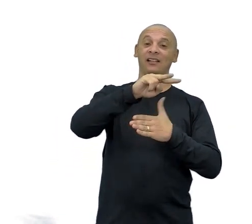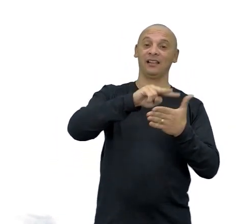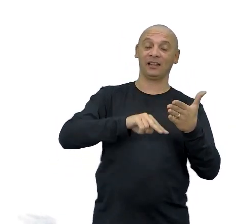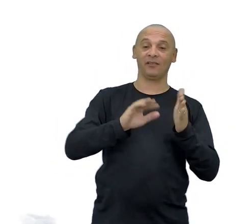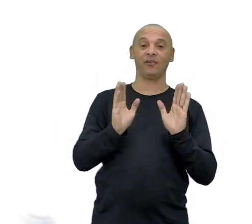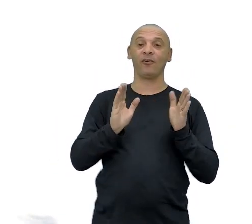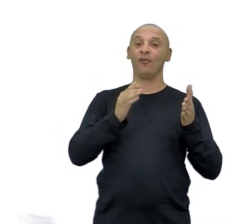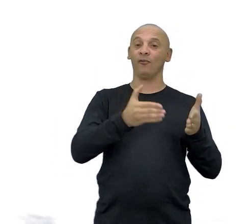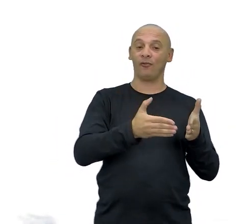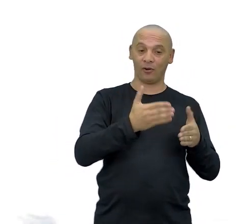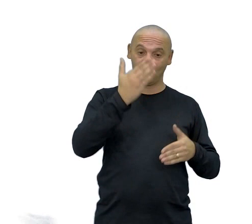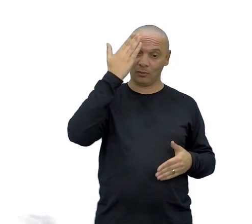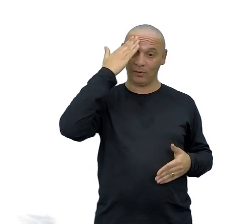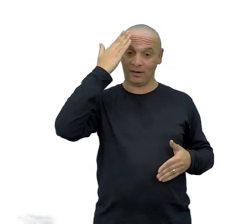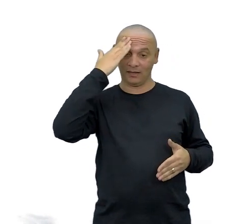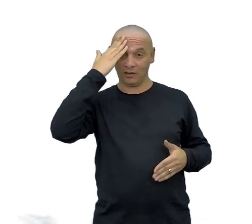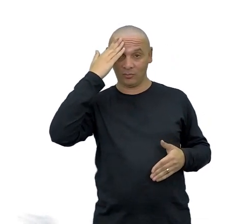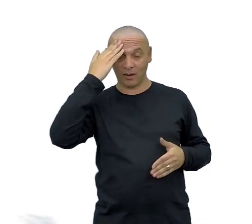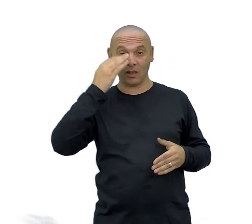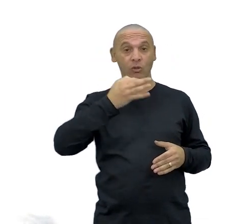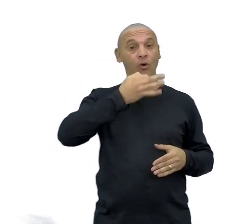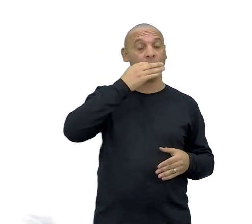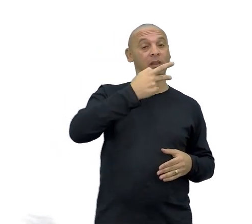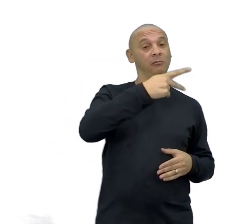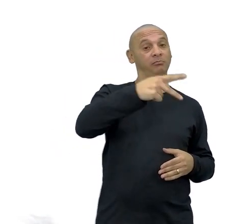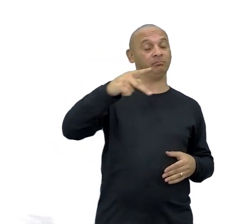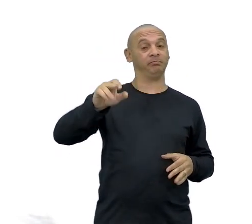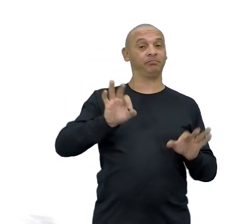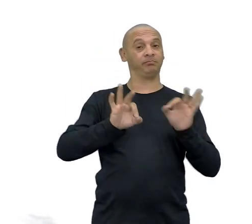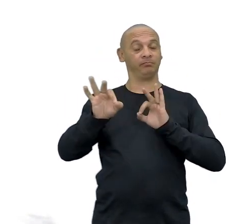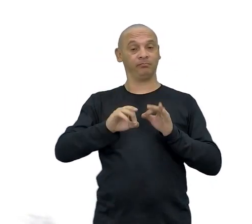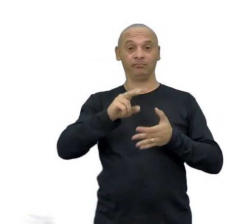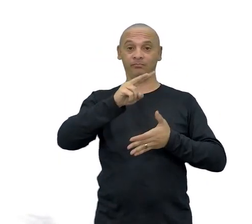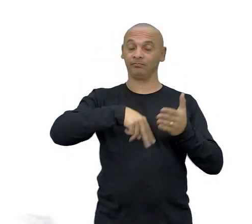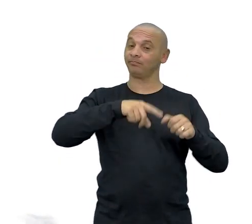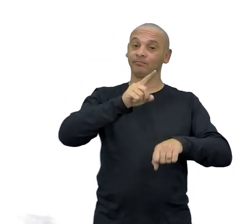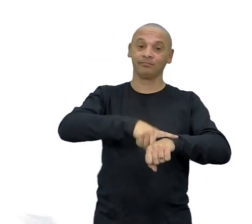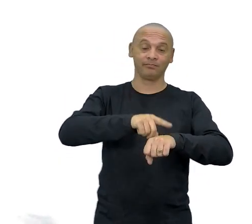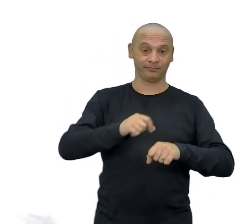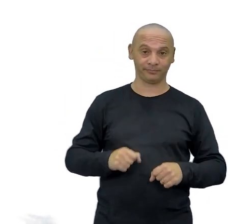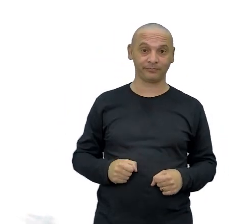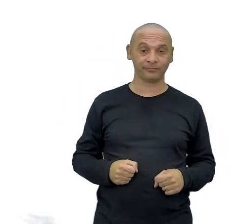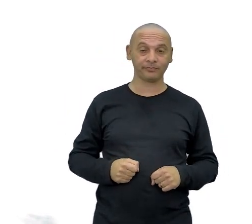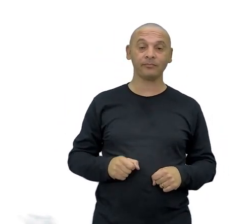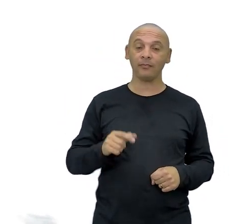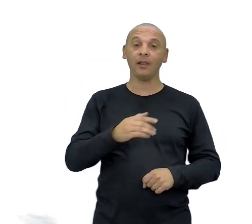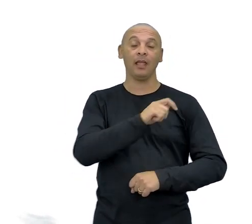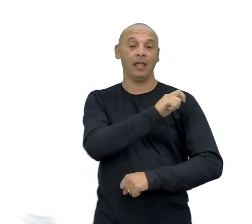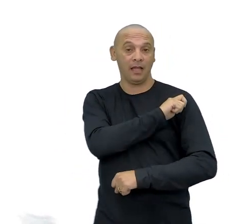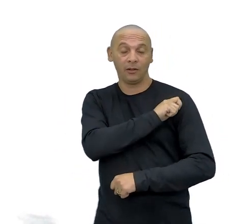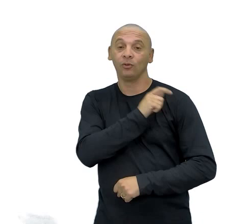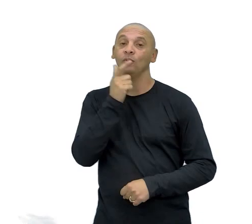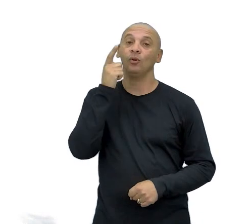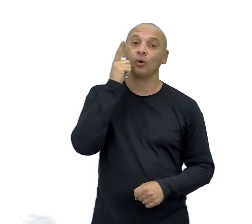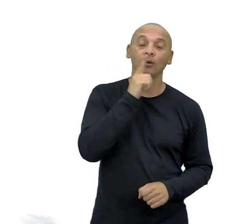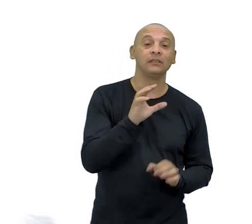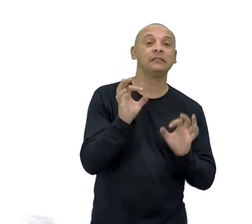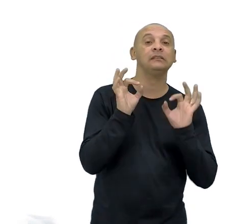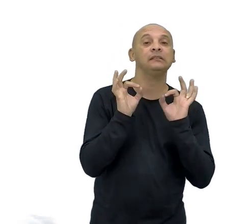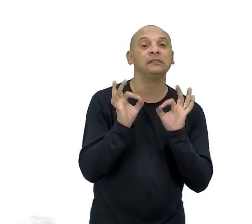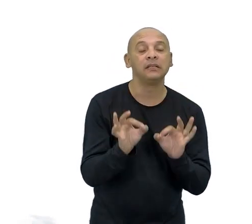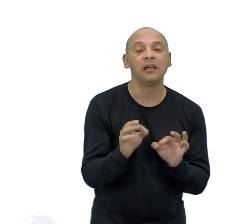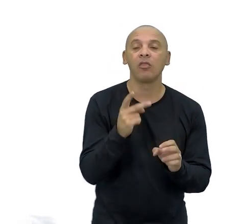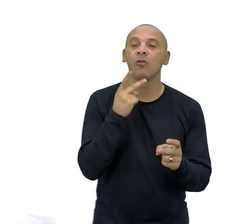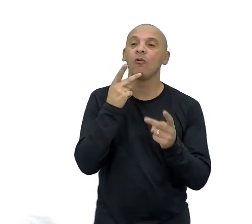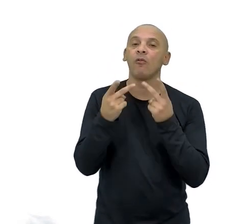nas inferências e hipóteses levantadas durante a leitura. Isso é importante para o estudante reafirmar, reforçar o que